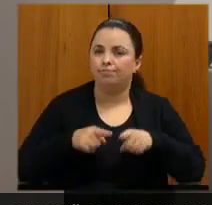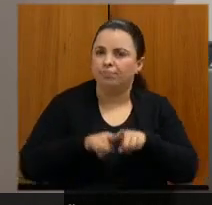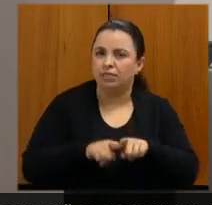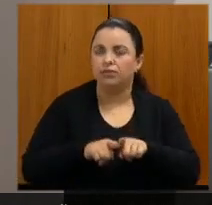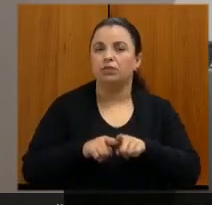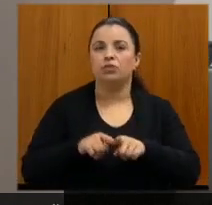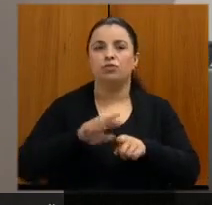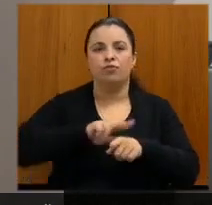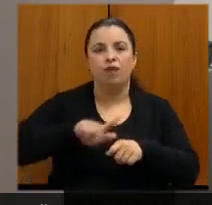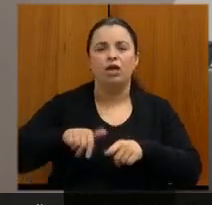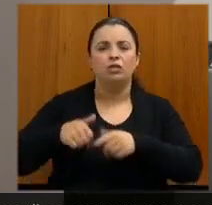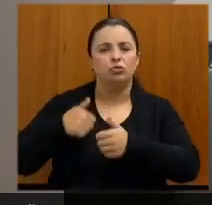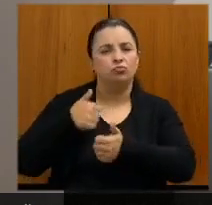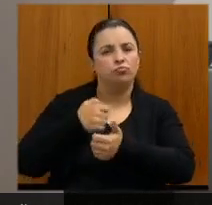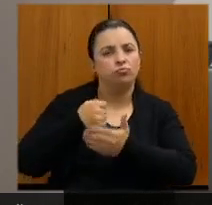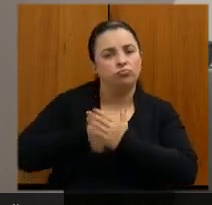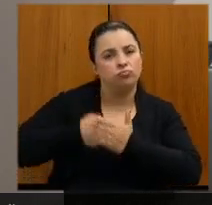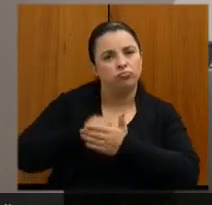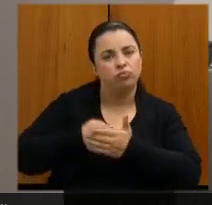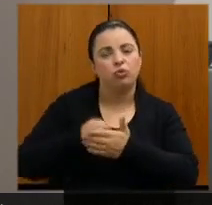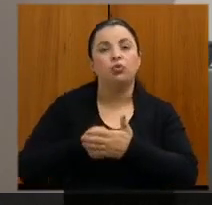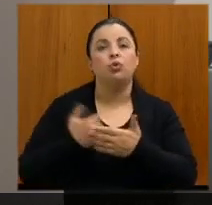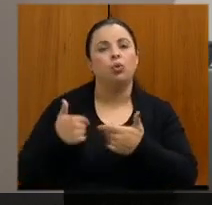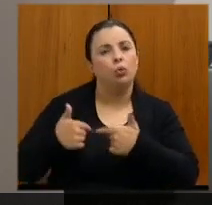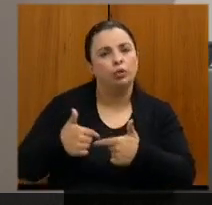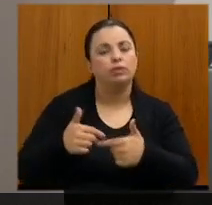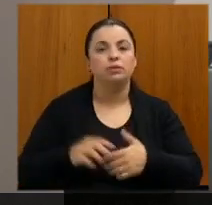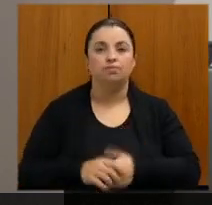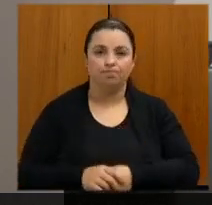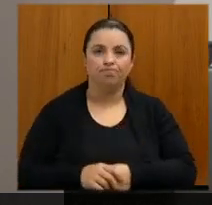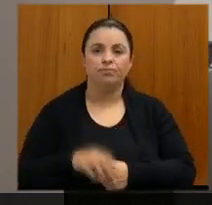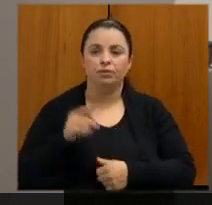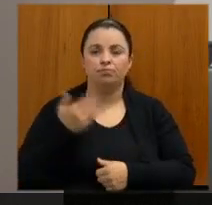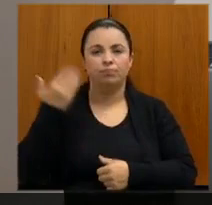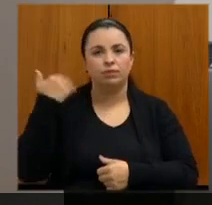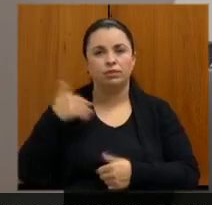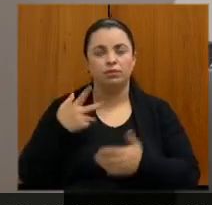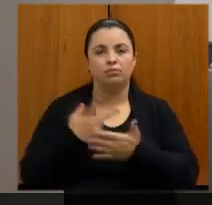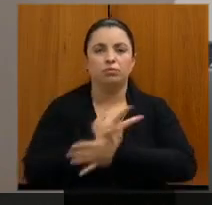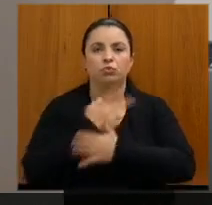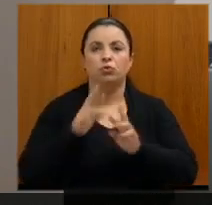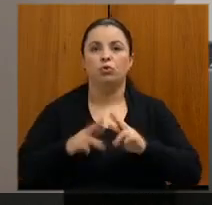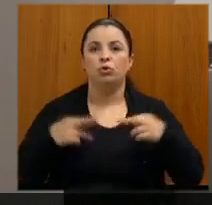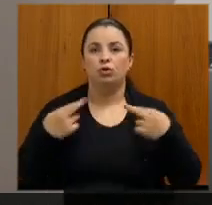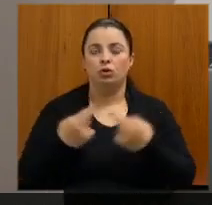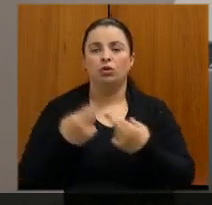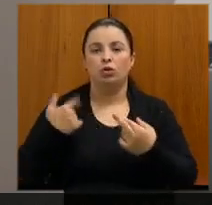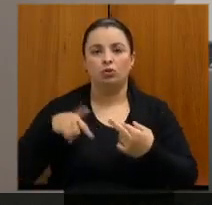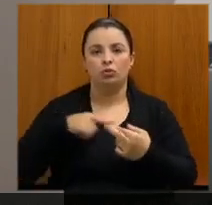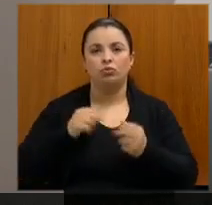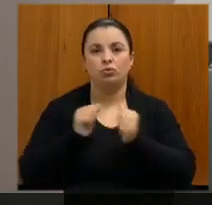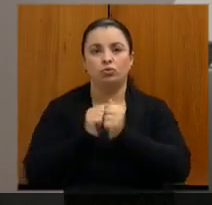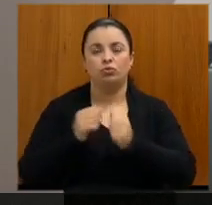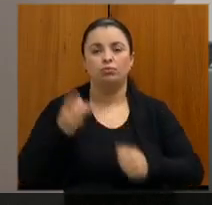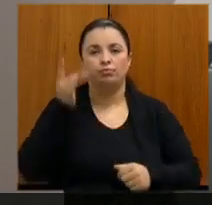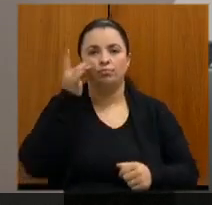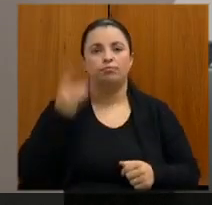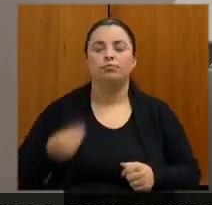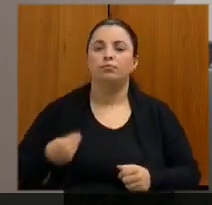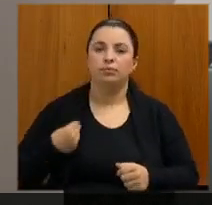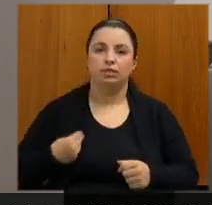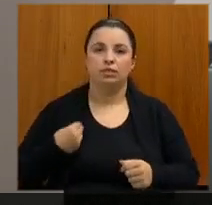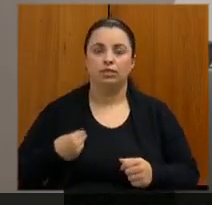lutas né há pouco tempo Estávamos em uma tem uma reunião é deputada